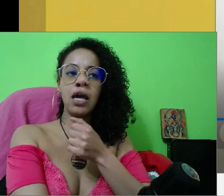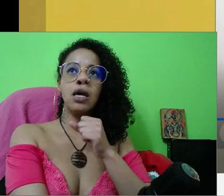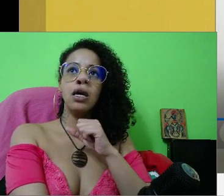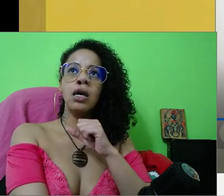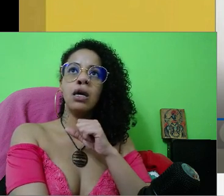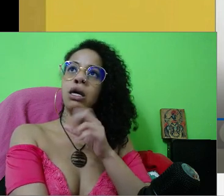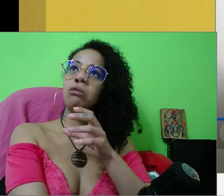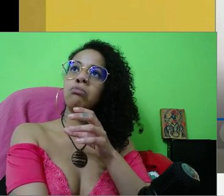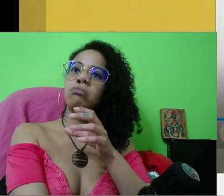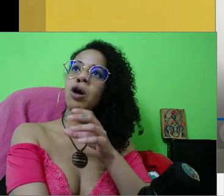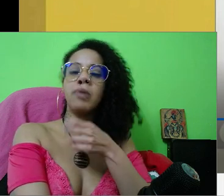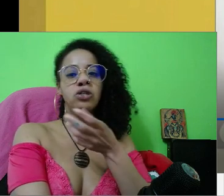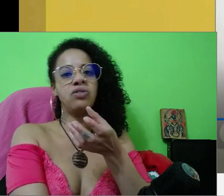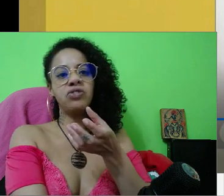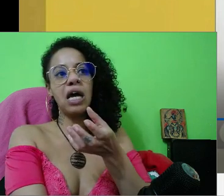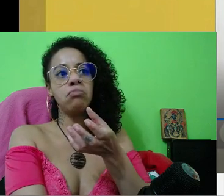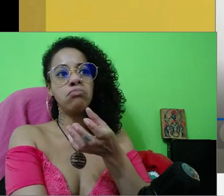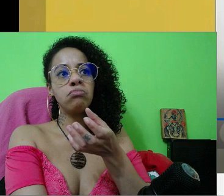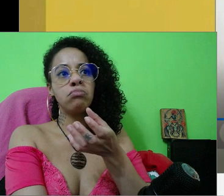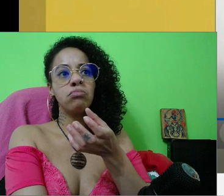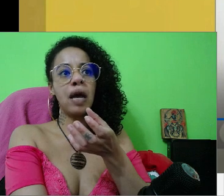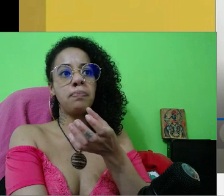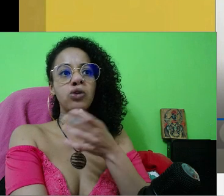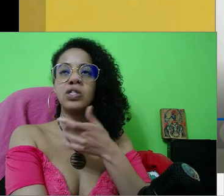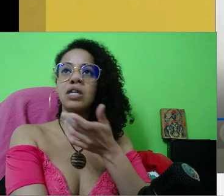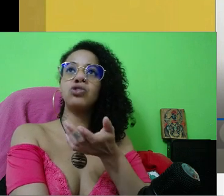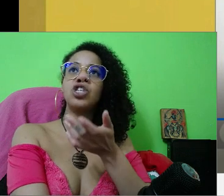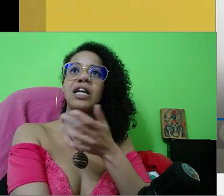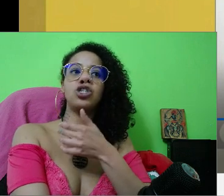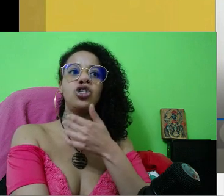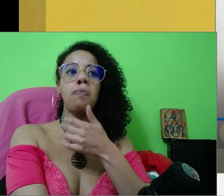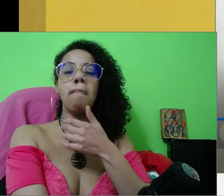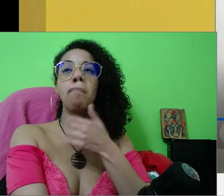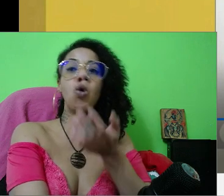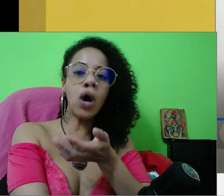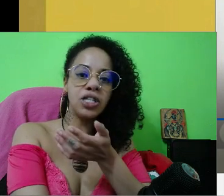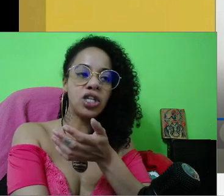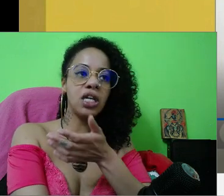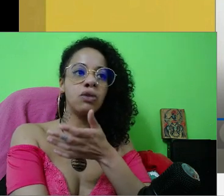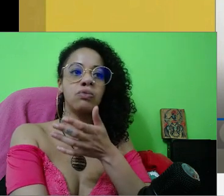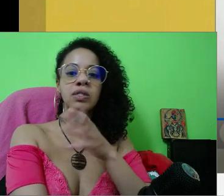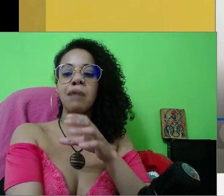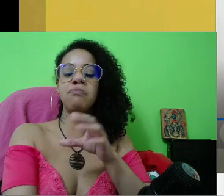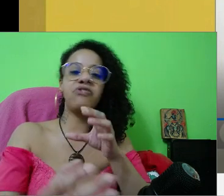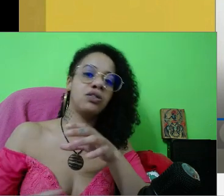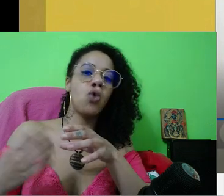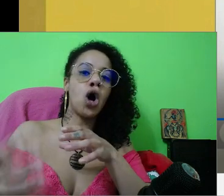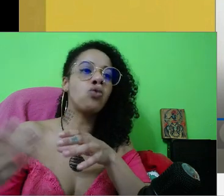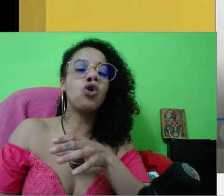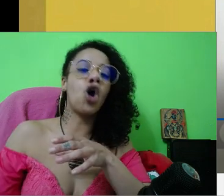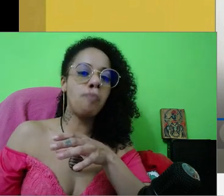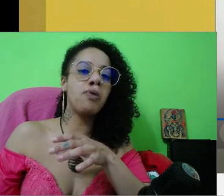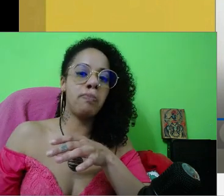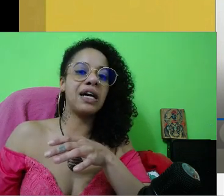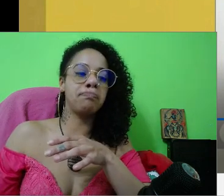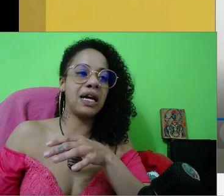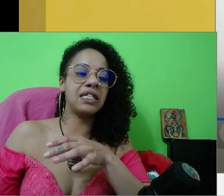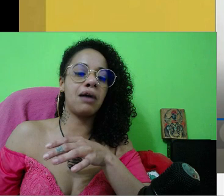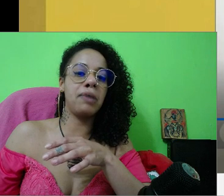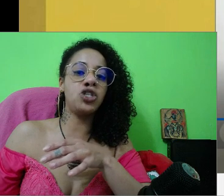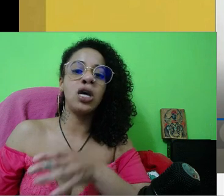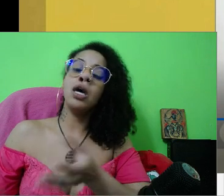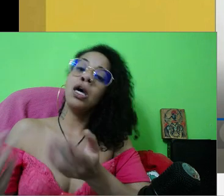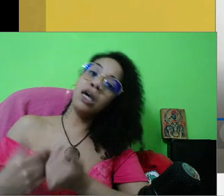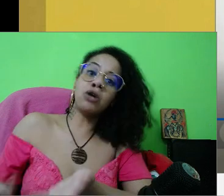né e eu mando se né porque eu tô sendo tirada de burra de quem não sabe fazer um ó com um copo